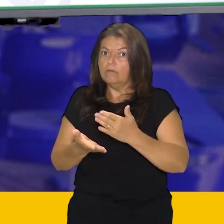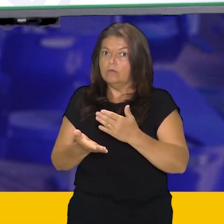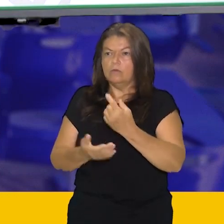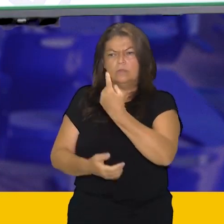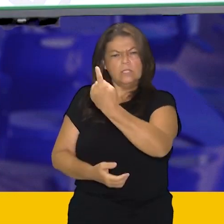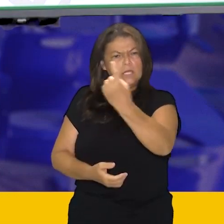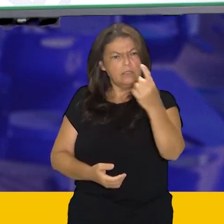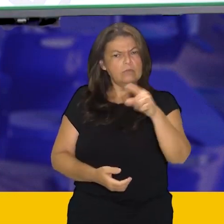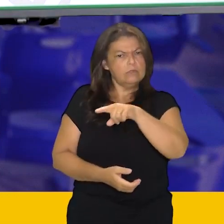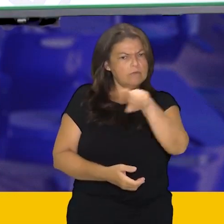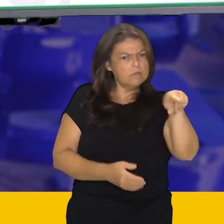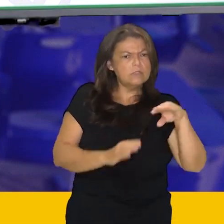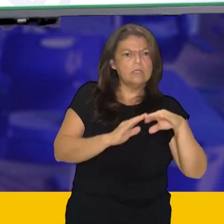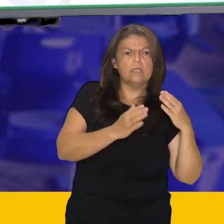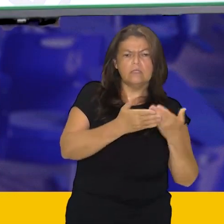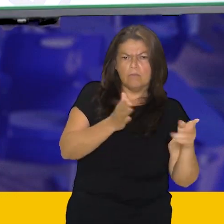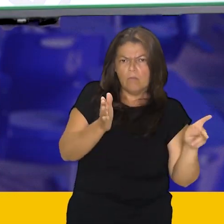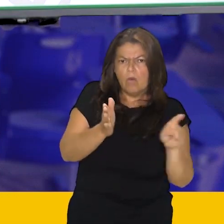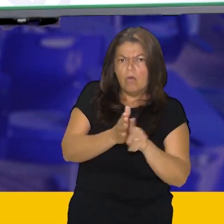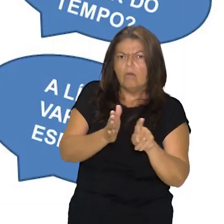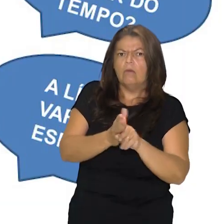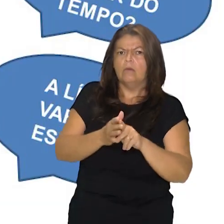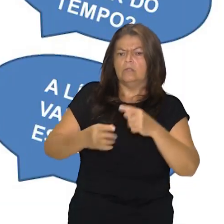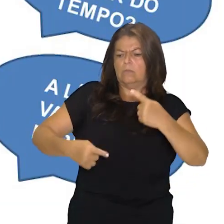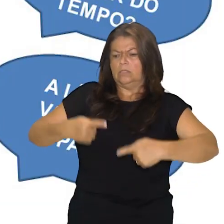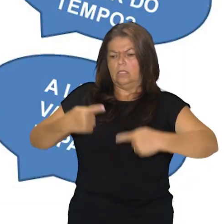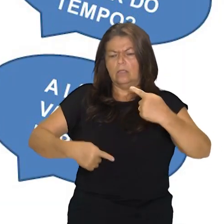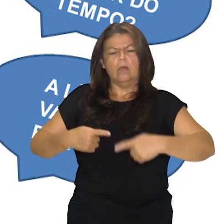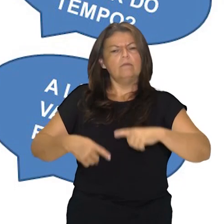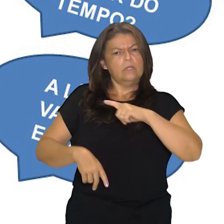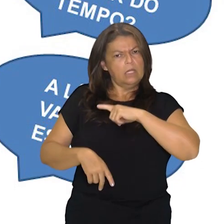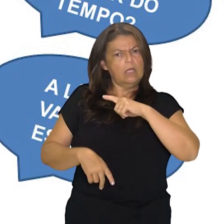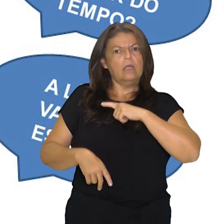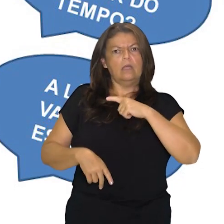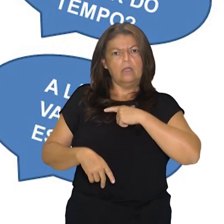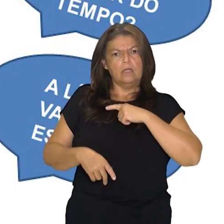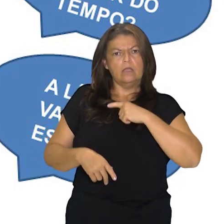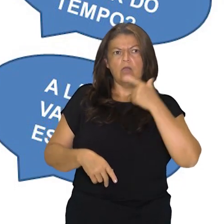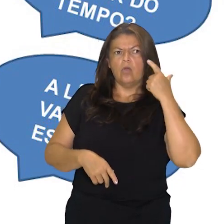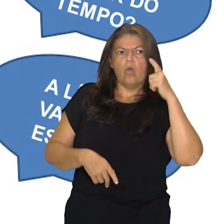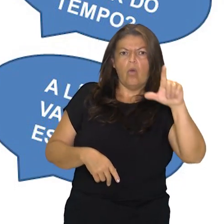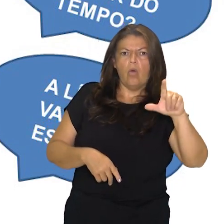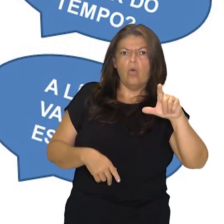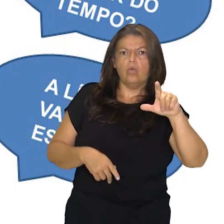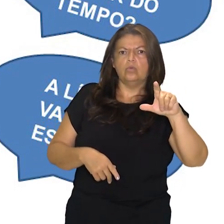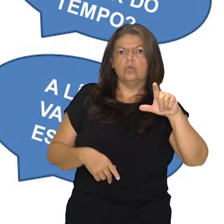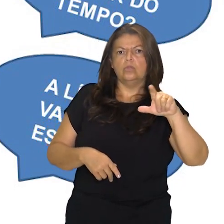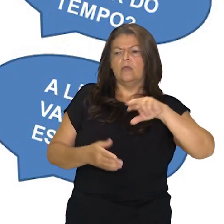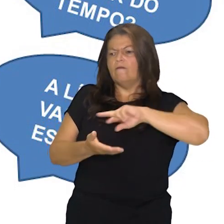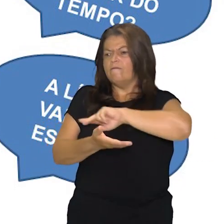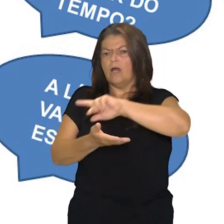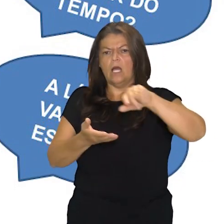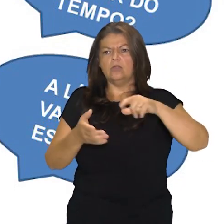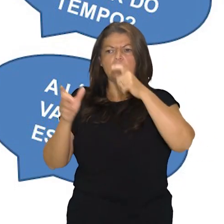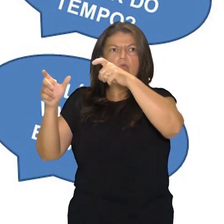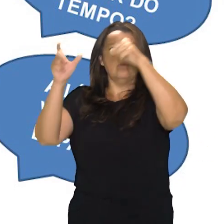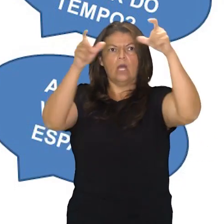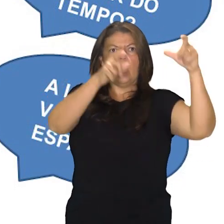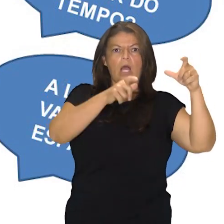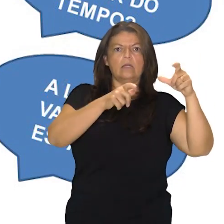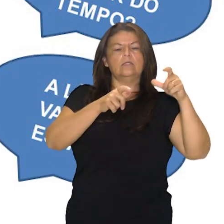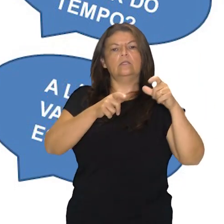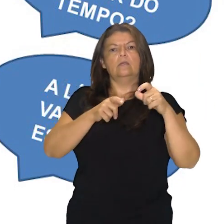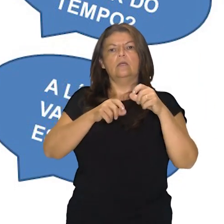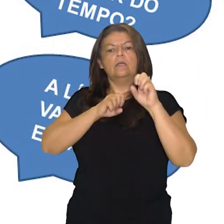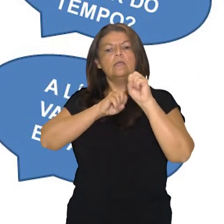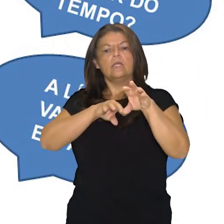didático, vocês analisam esse mapa e vão ver que existem outros lugares onde se fala a língua portuguesa. Como